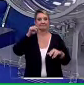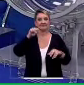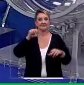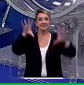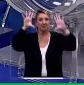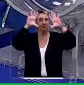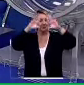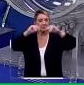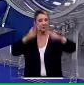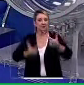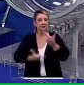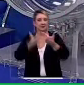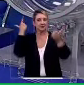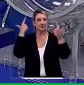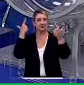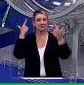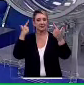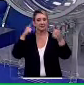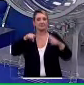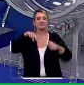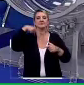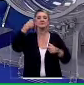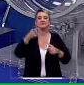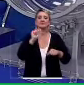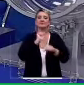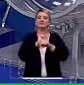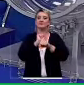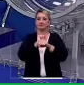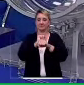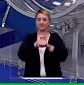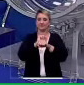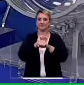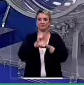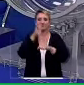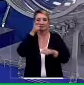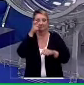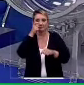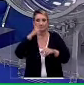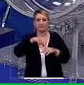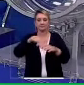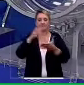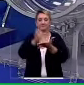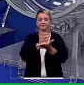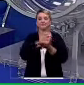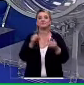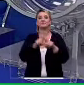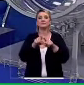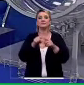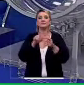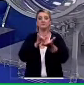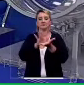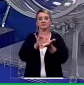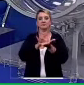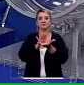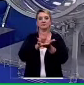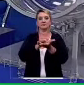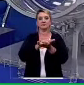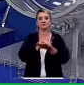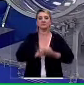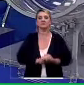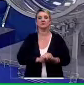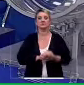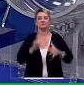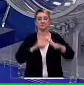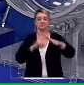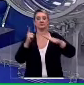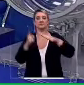sua noite de sorte. Na sequência, você acompanha os sorteios da Quina e também da Lotofácil através